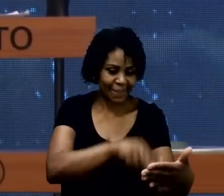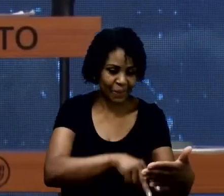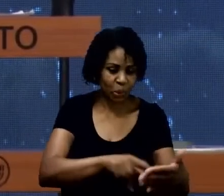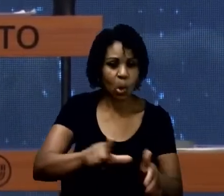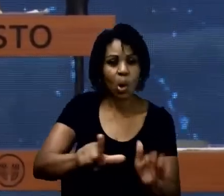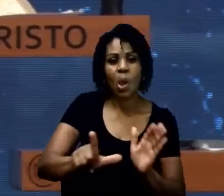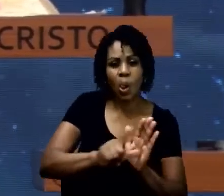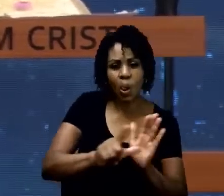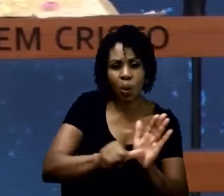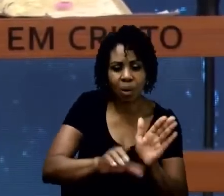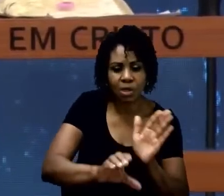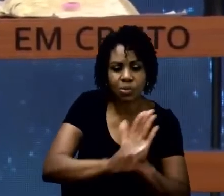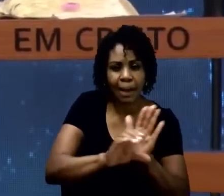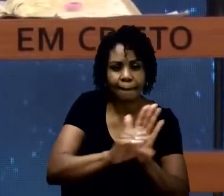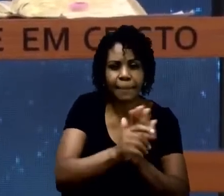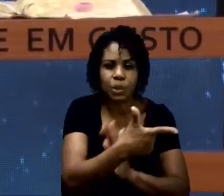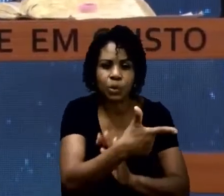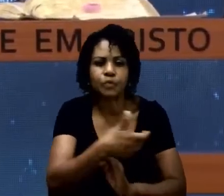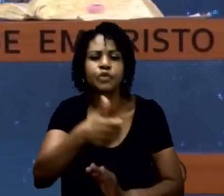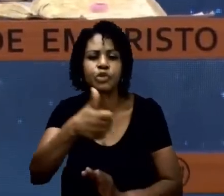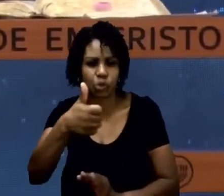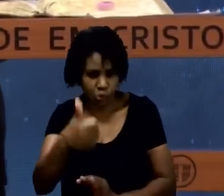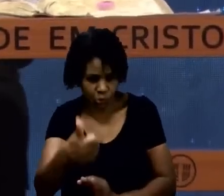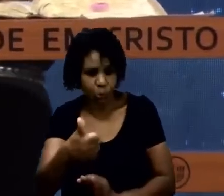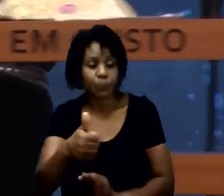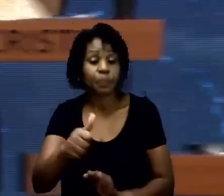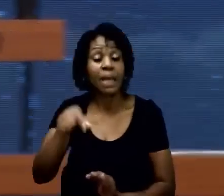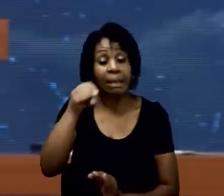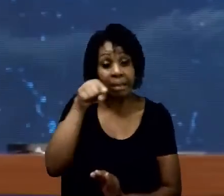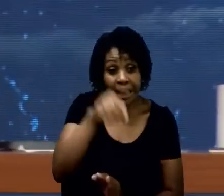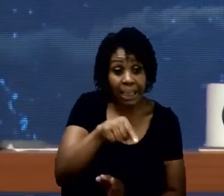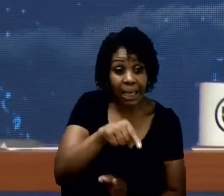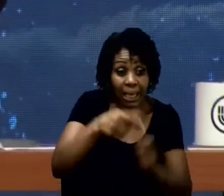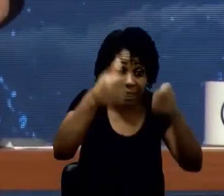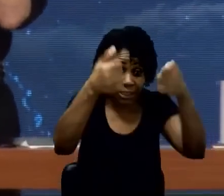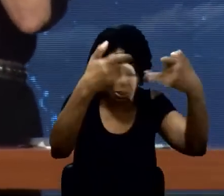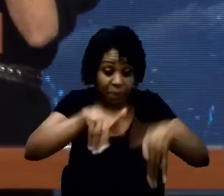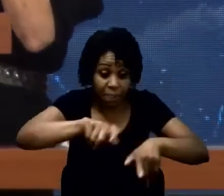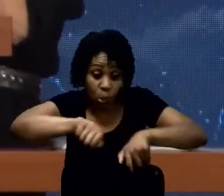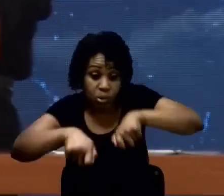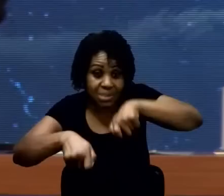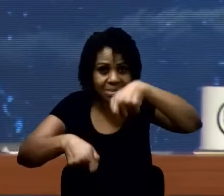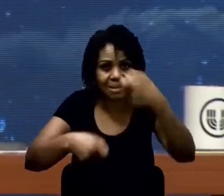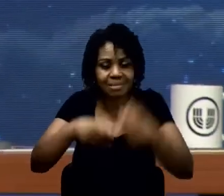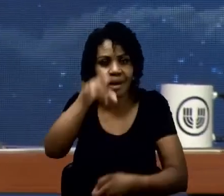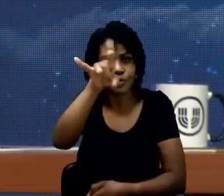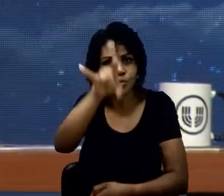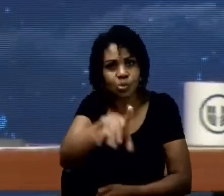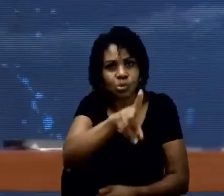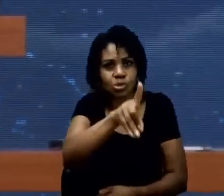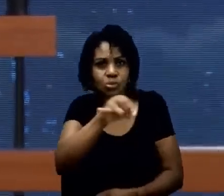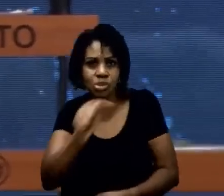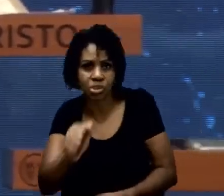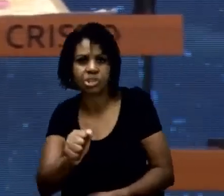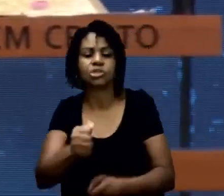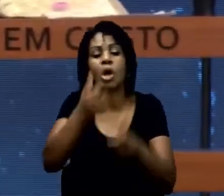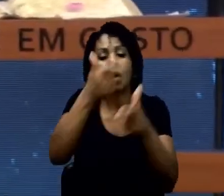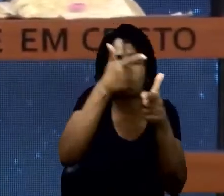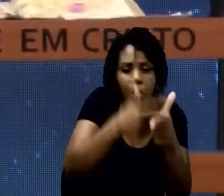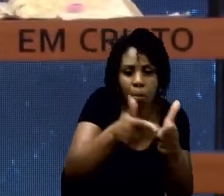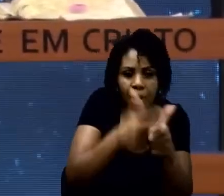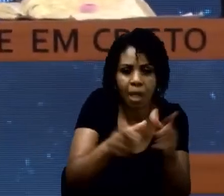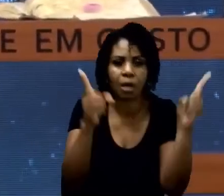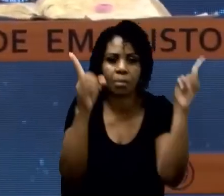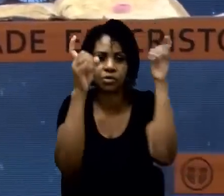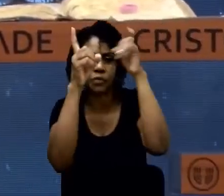Lucas capítulo 21. E Lucas capítulo 21 fala dos sinais dos últimos dias. Aí fala grandes ondas. Grande destruição.